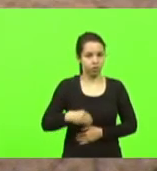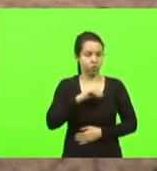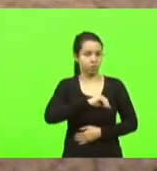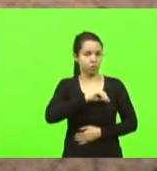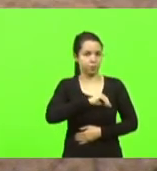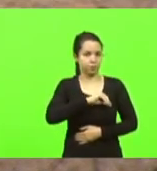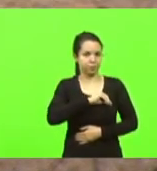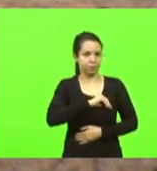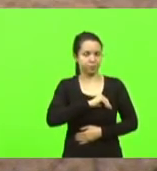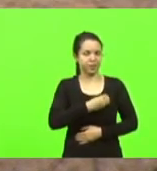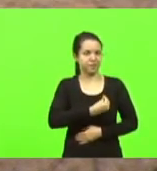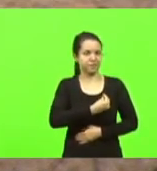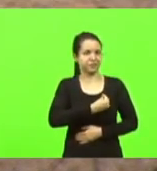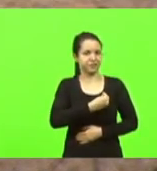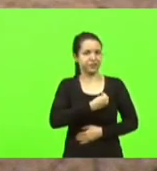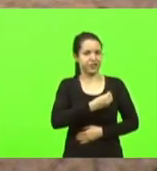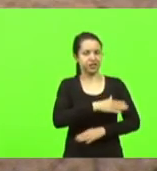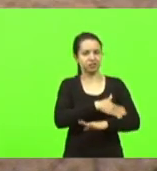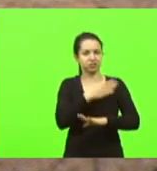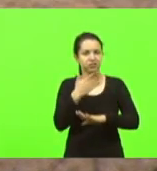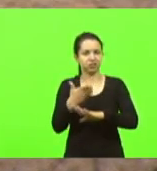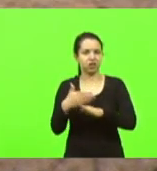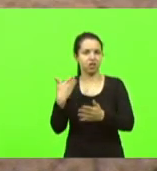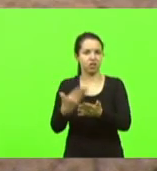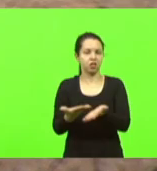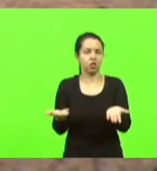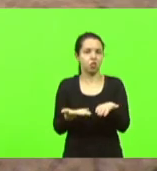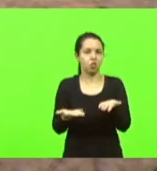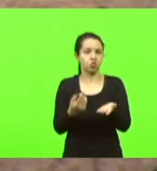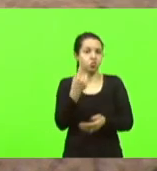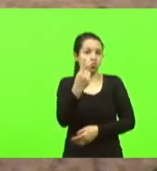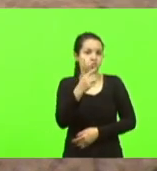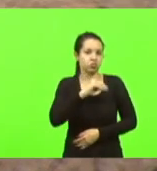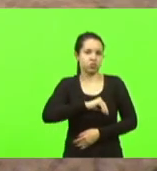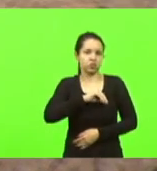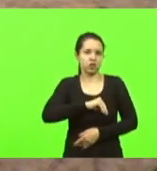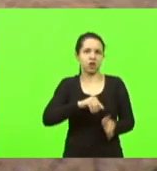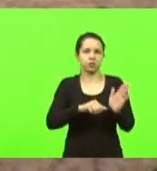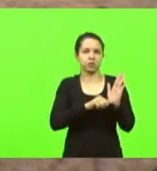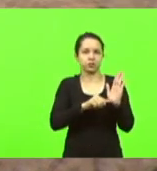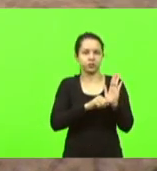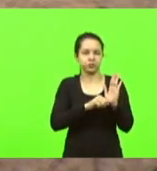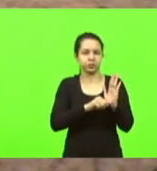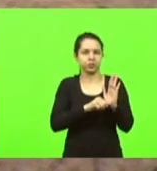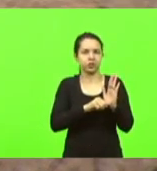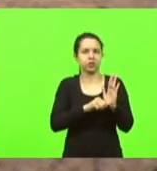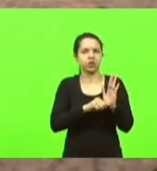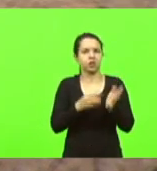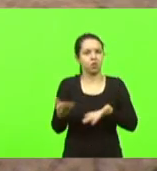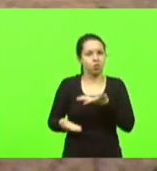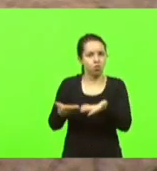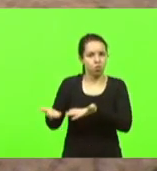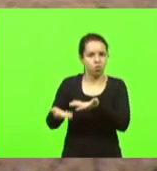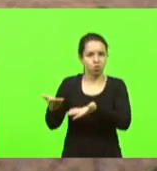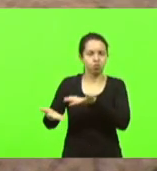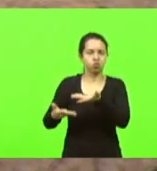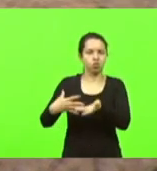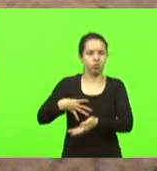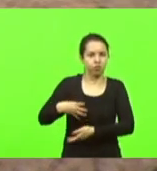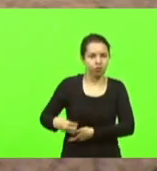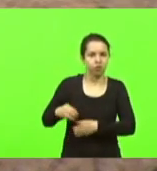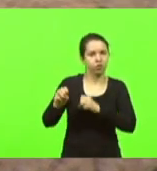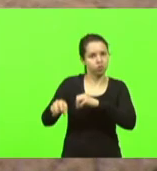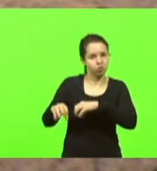pensão a vida inteira até hoje um salário mínimo e ela criou alimentou e